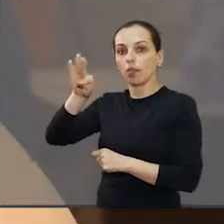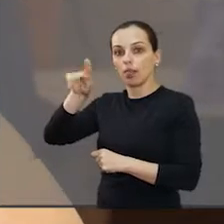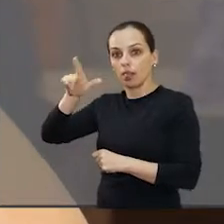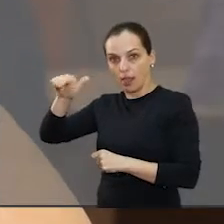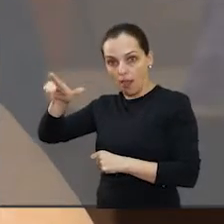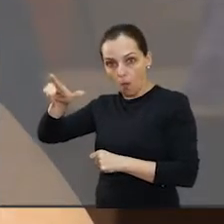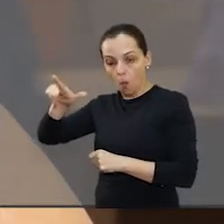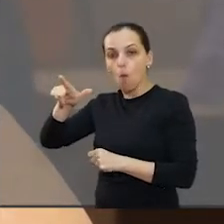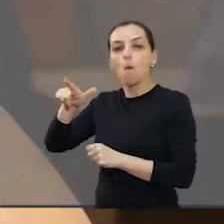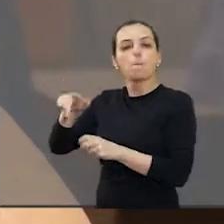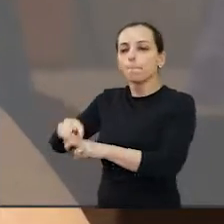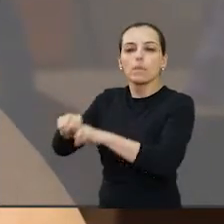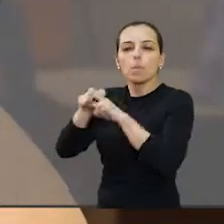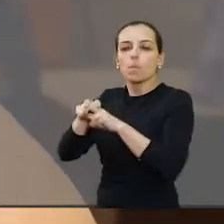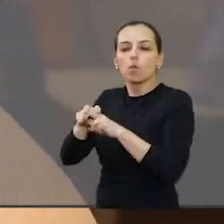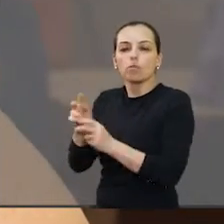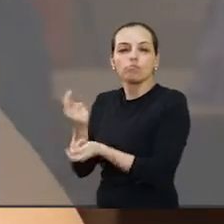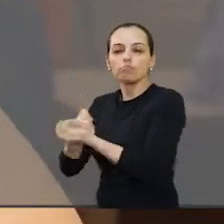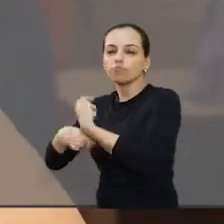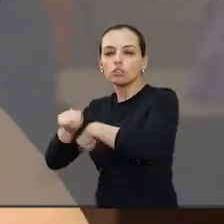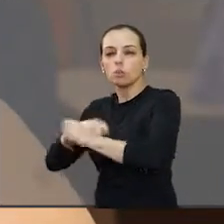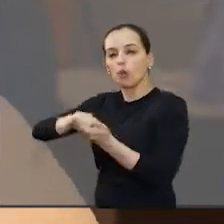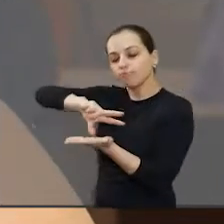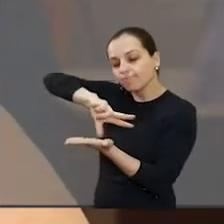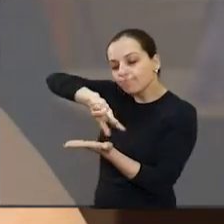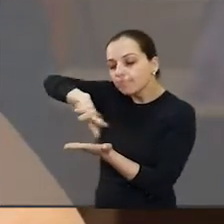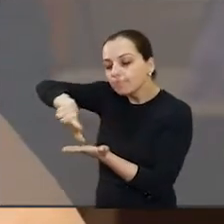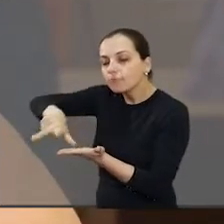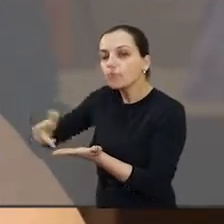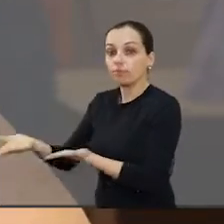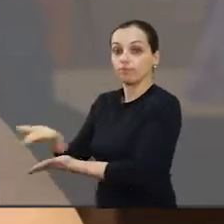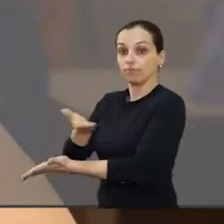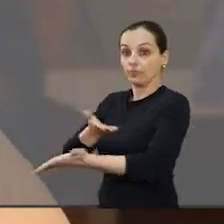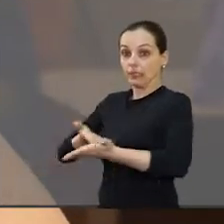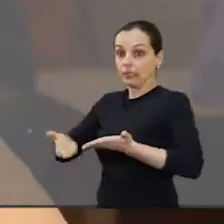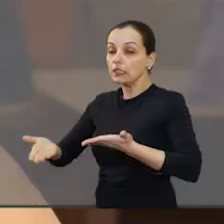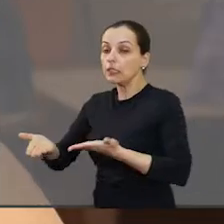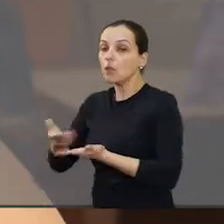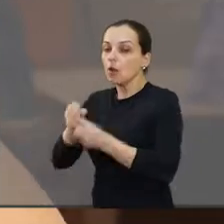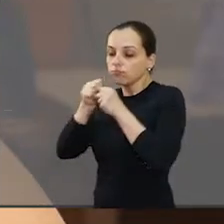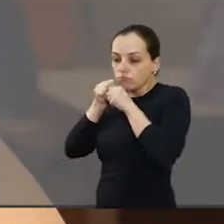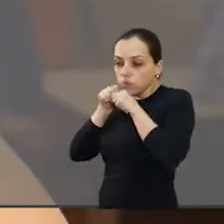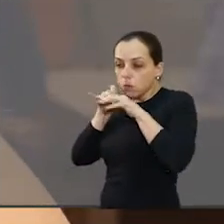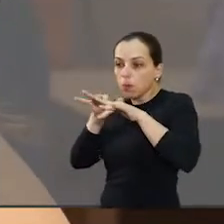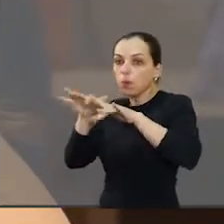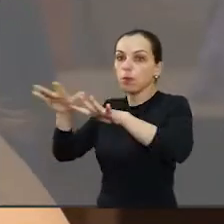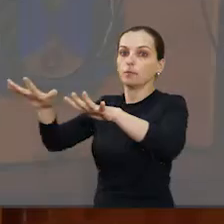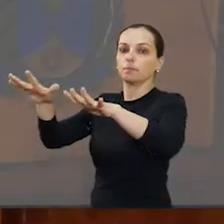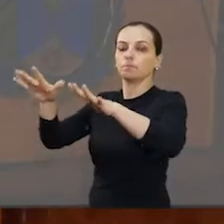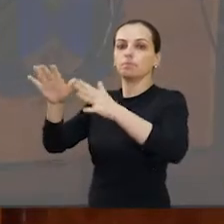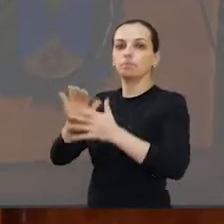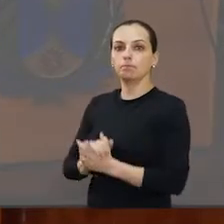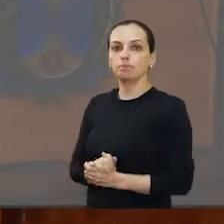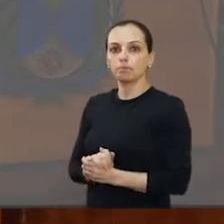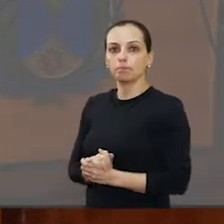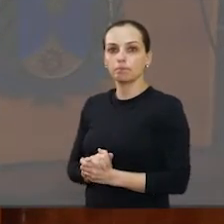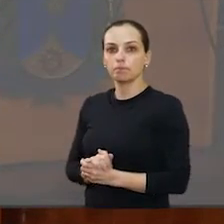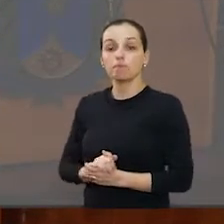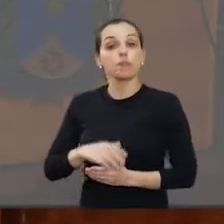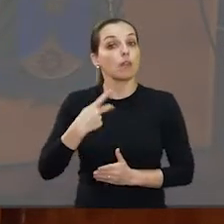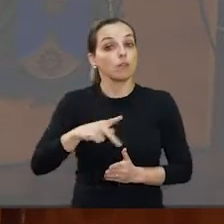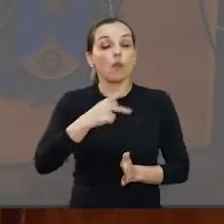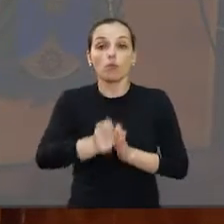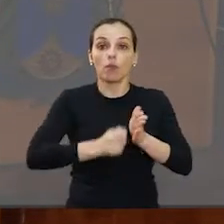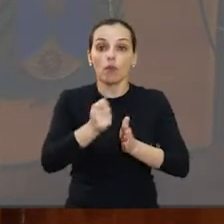Digital. Então é uma economia bastante diversificada que a gente está buscando levar também para as áreas de território. Infelizmente,